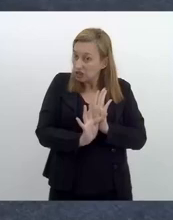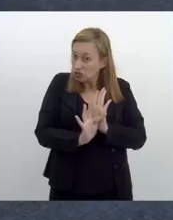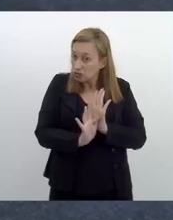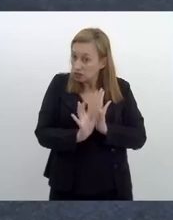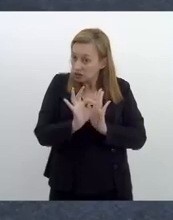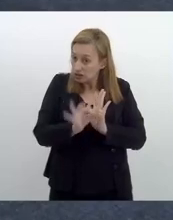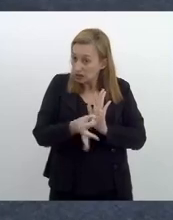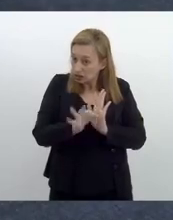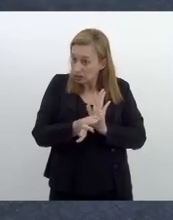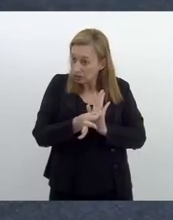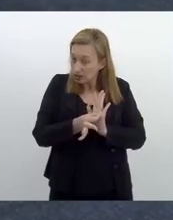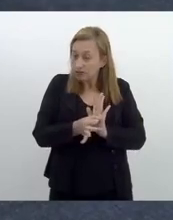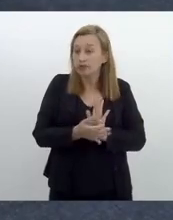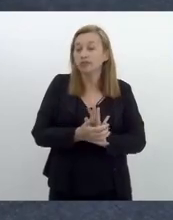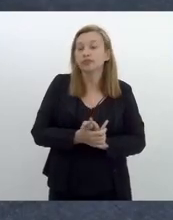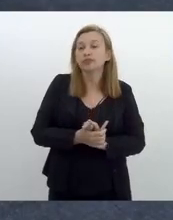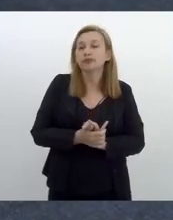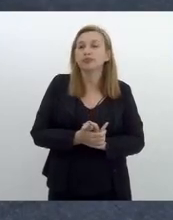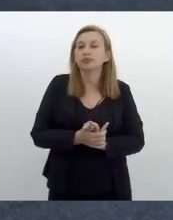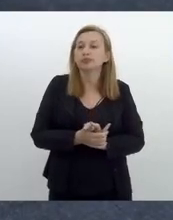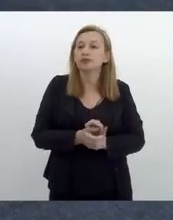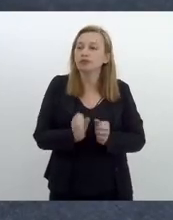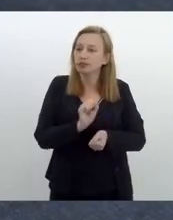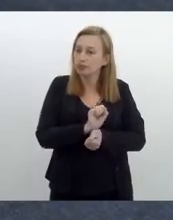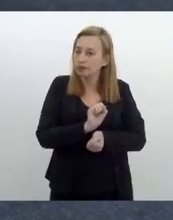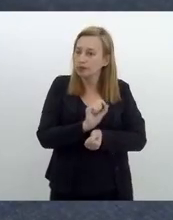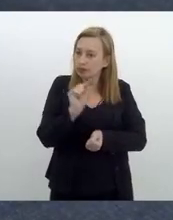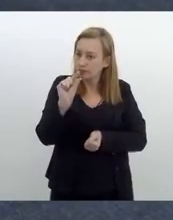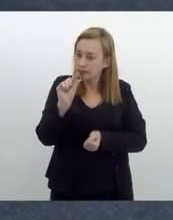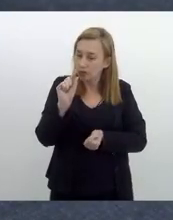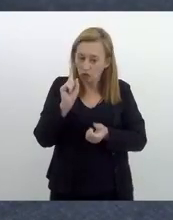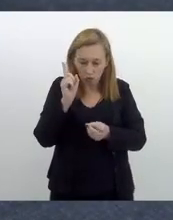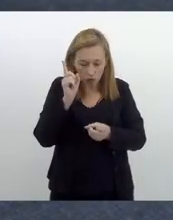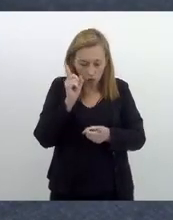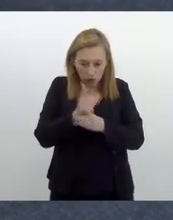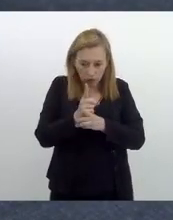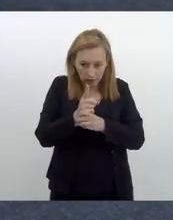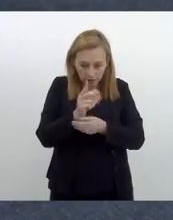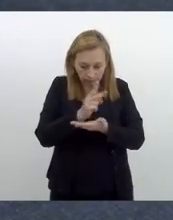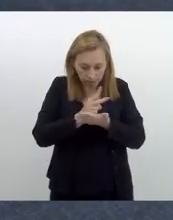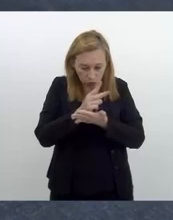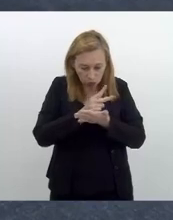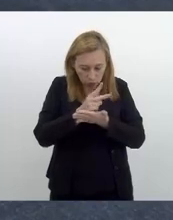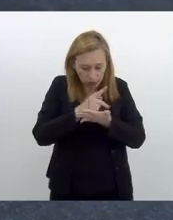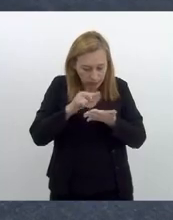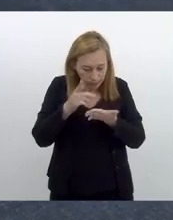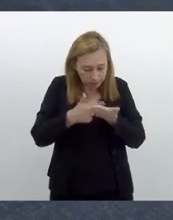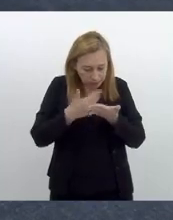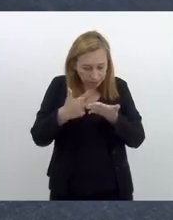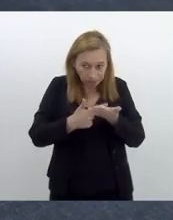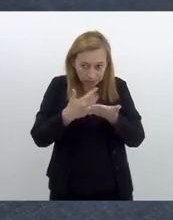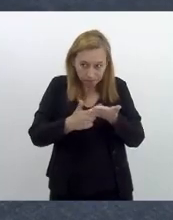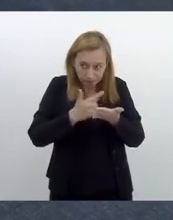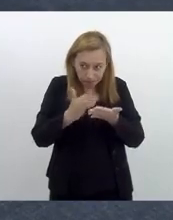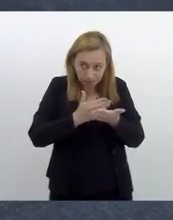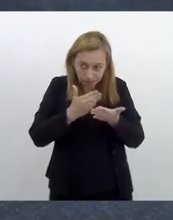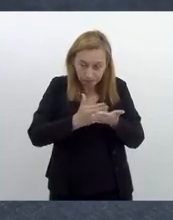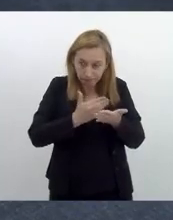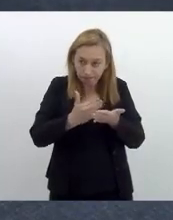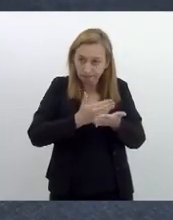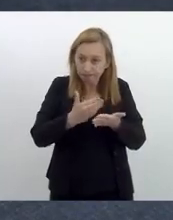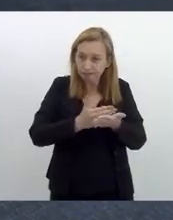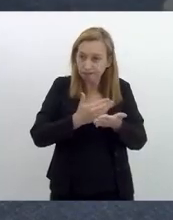você está aqui textualmente um minutinho só por favor que eu vou aqui achar um minutinho só que eu vou achar